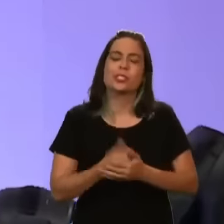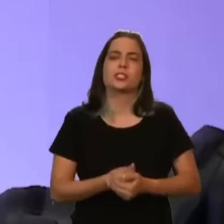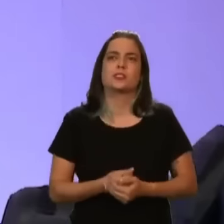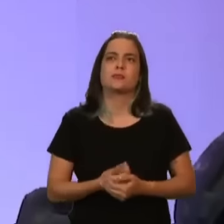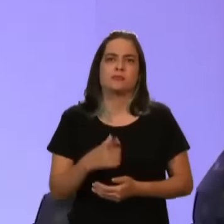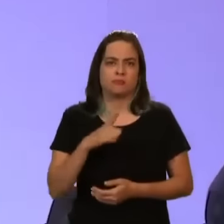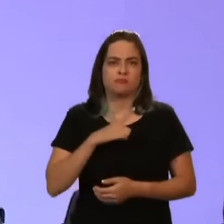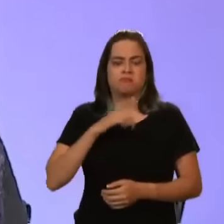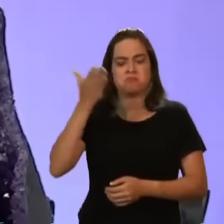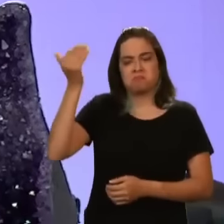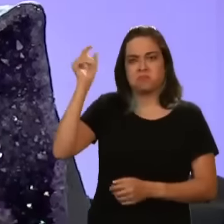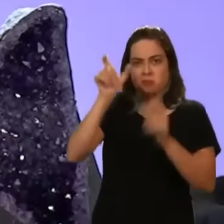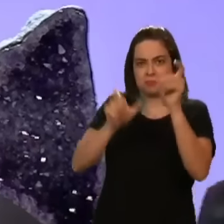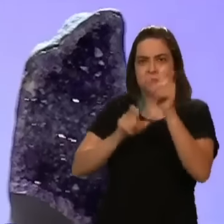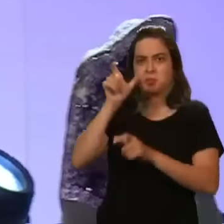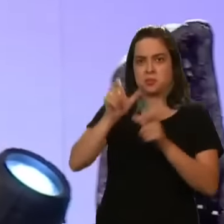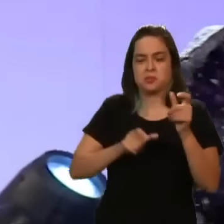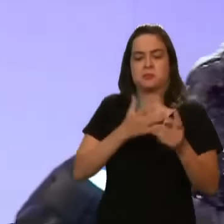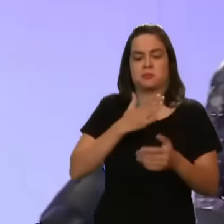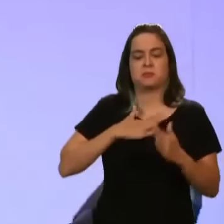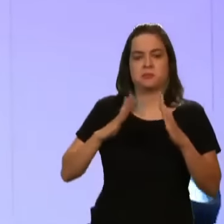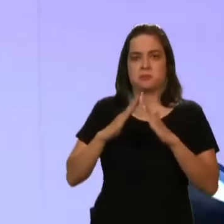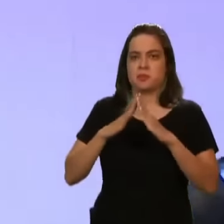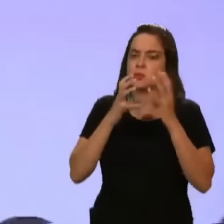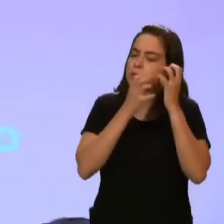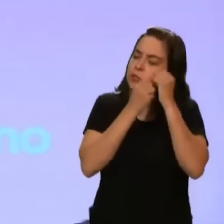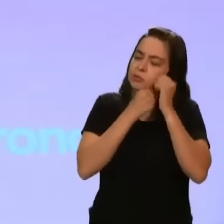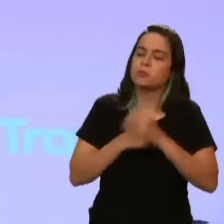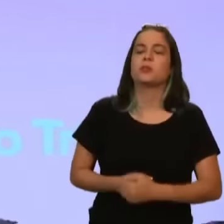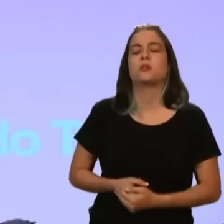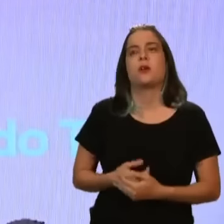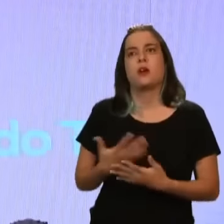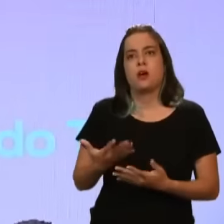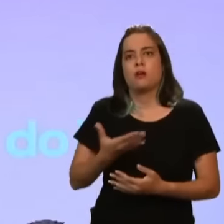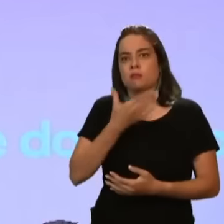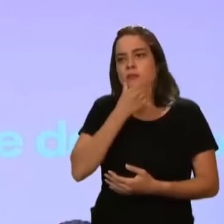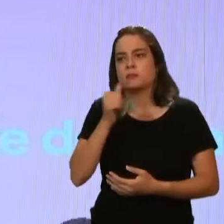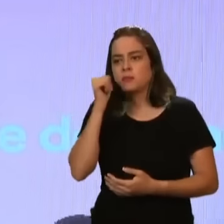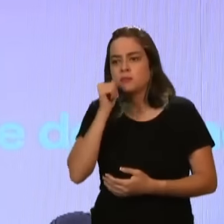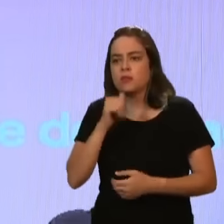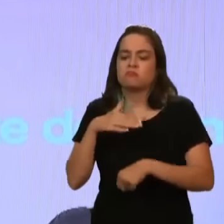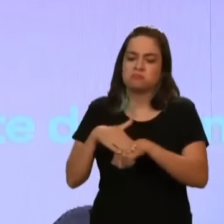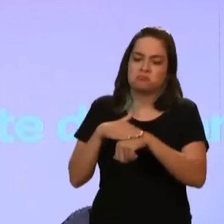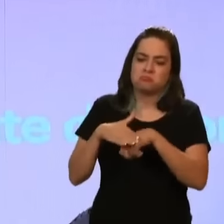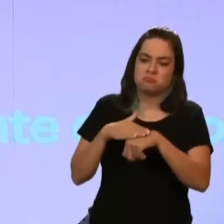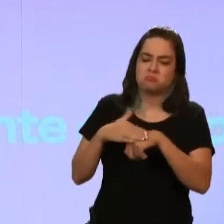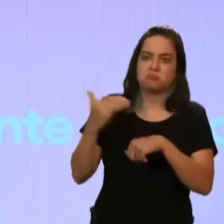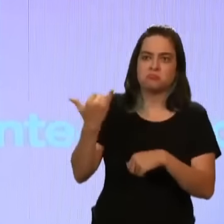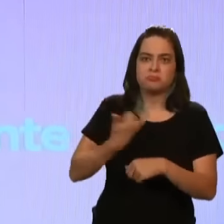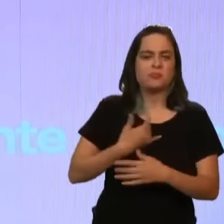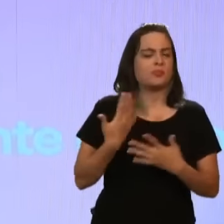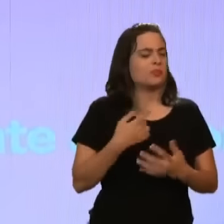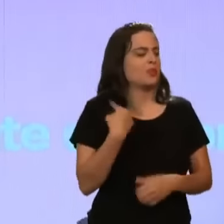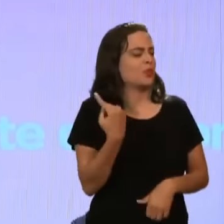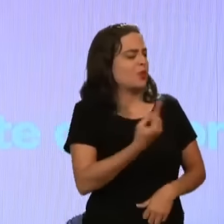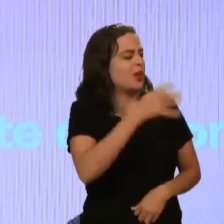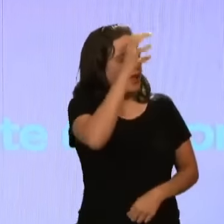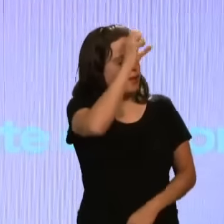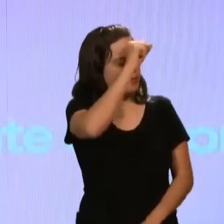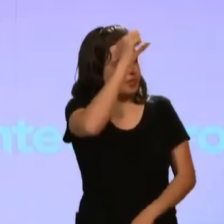pessoal ficou hospedado lá em casa, e aí no final dos dias, aquele casal falou para a gente, olha, nós aprendemos muito, fui